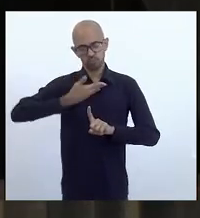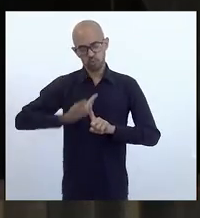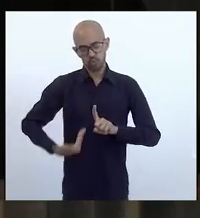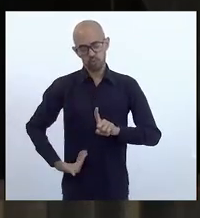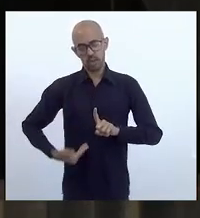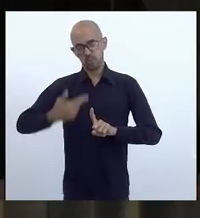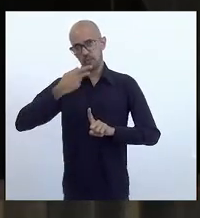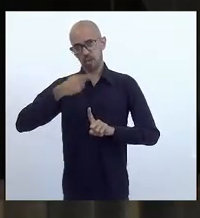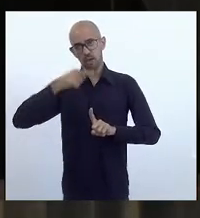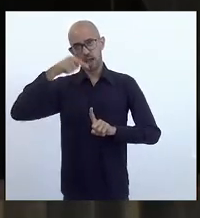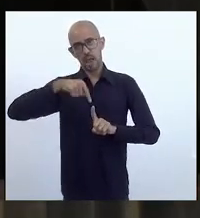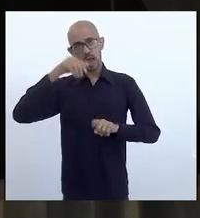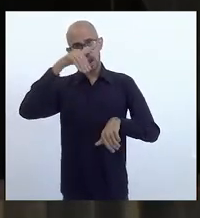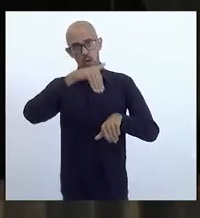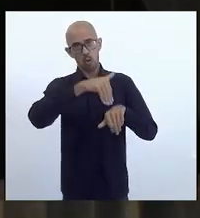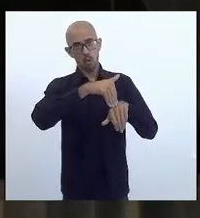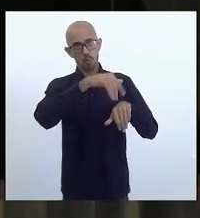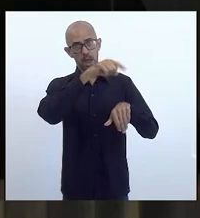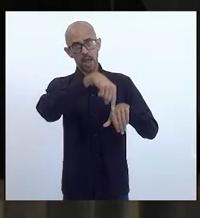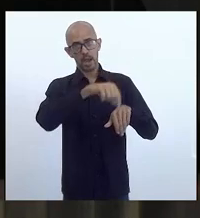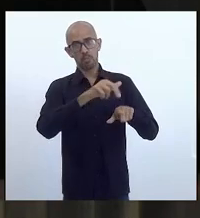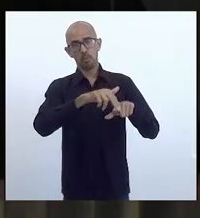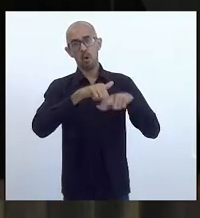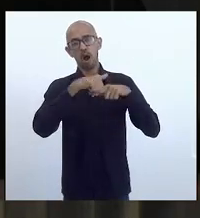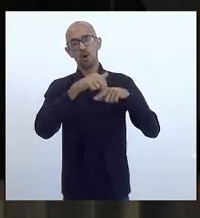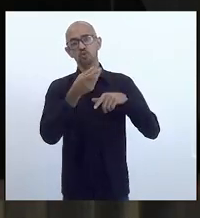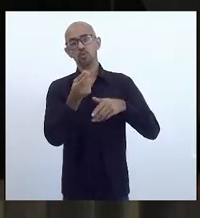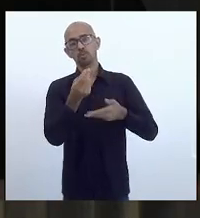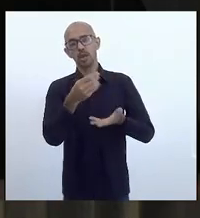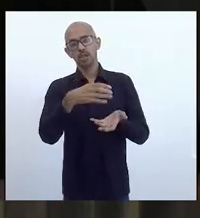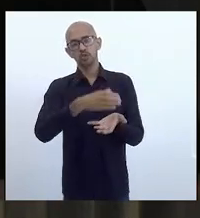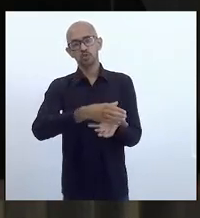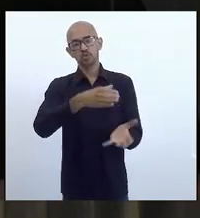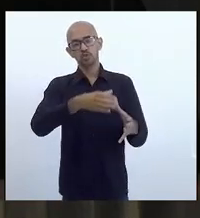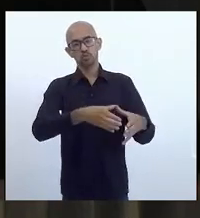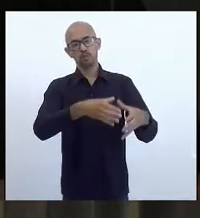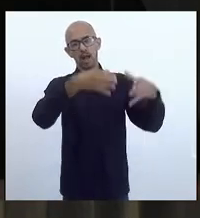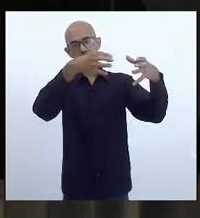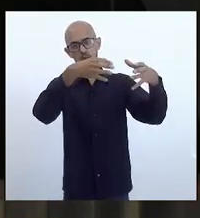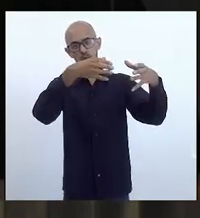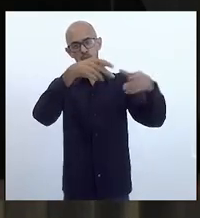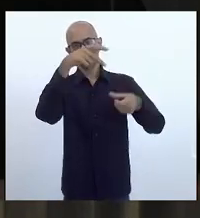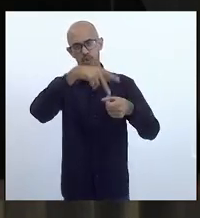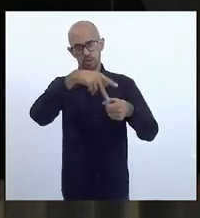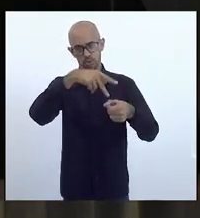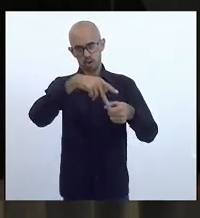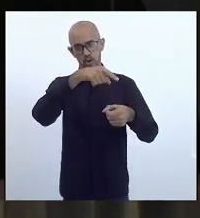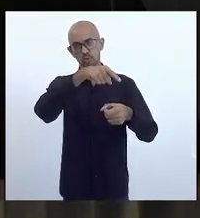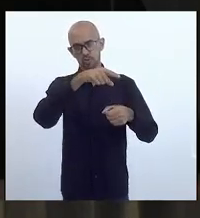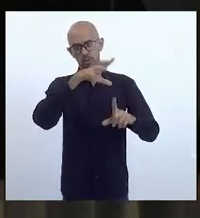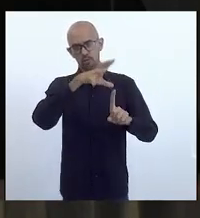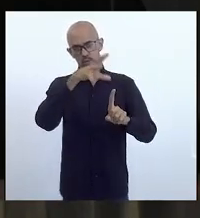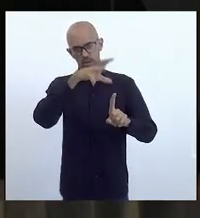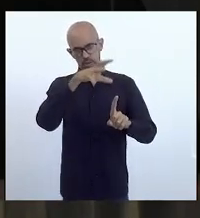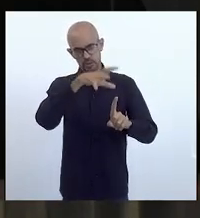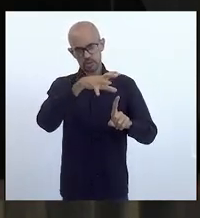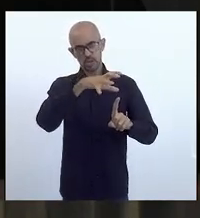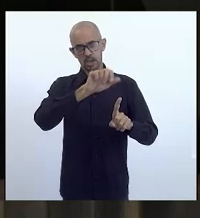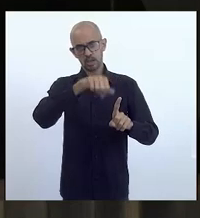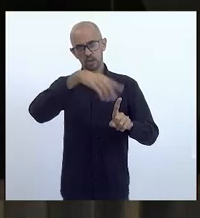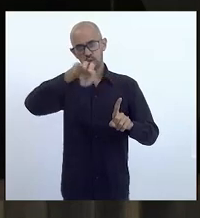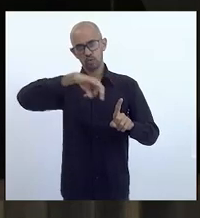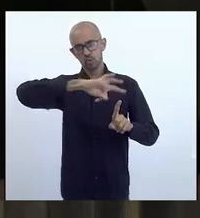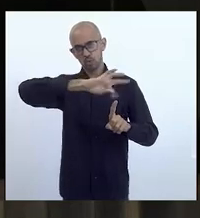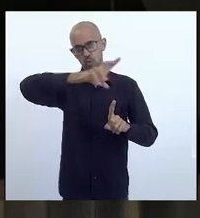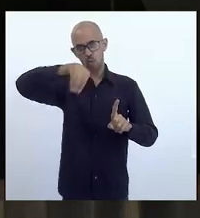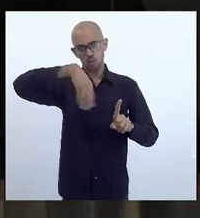que a culpa era do barril do petróleo. Então, essa questão dos royalties do petróleo tem uma interferência geopolítica do